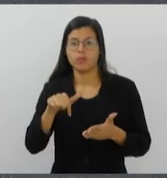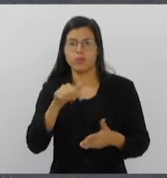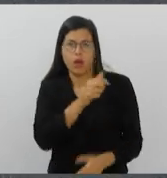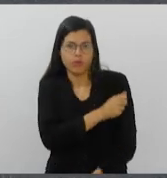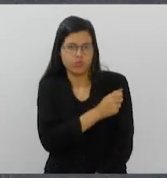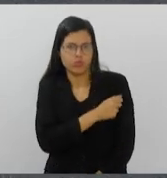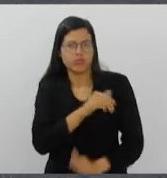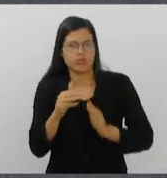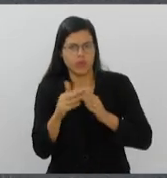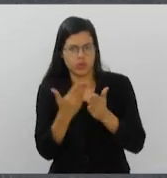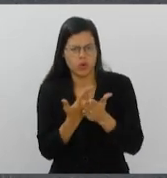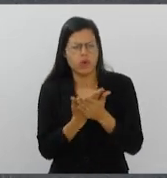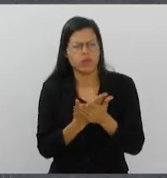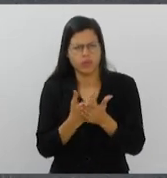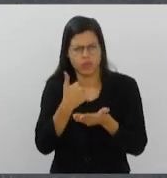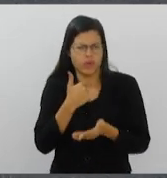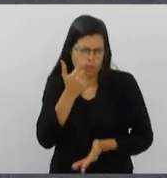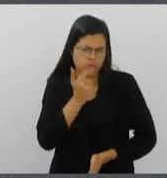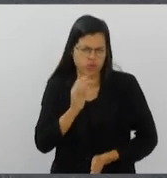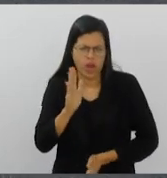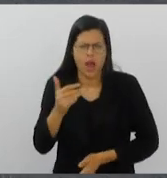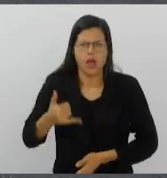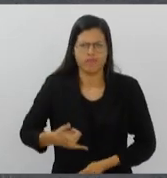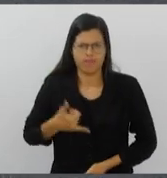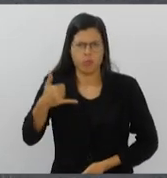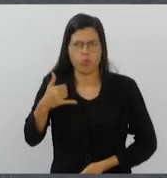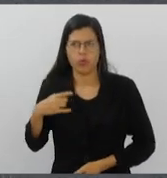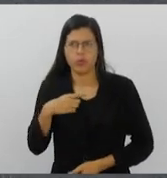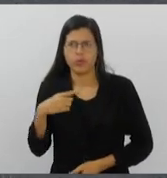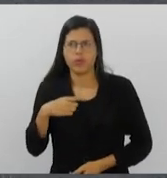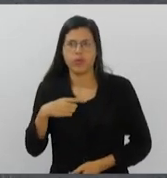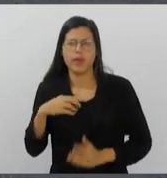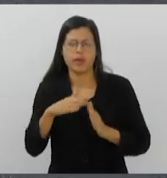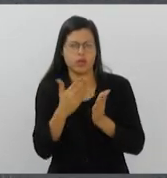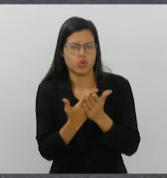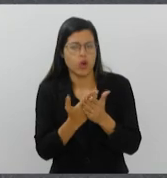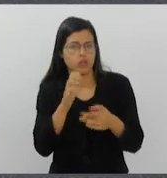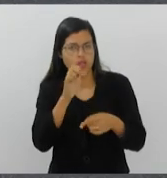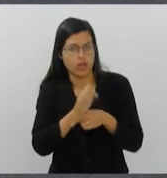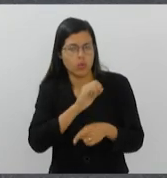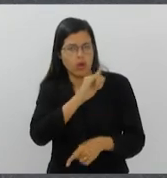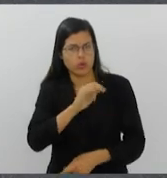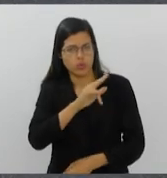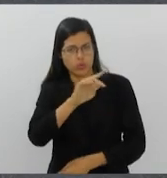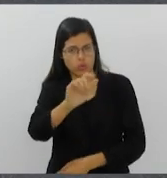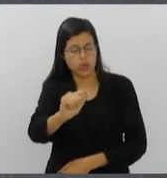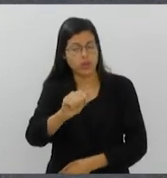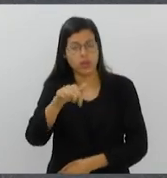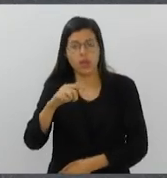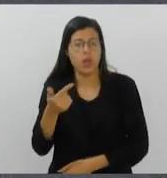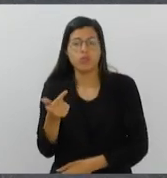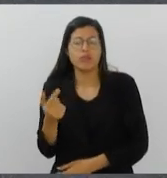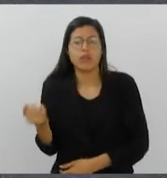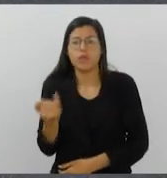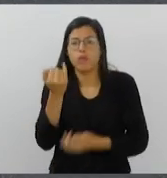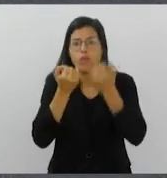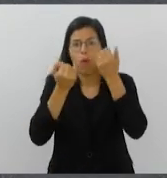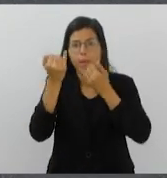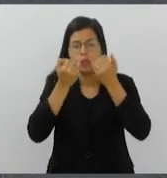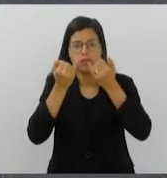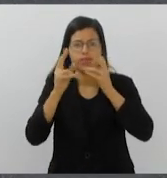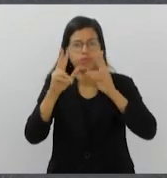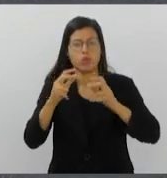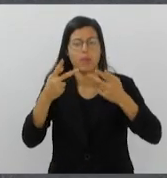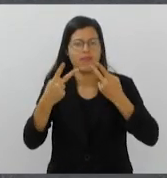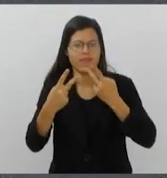como eu fui orgulhosamente, do Colégio Estadual Júlia Kubitschek, você não tem informações sobre o vestibular. A ideia é que,